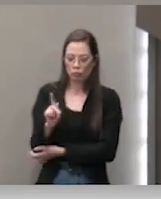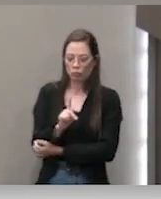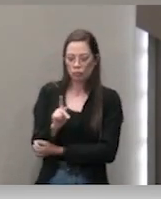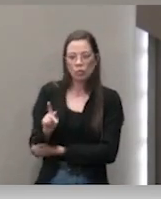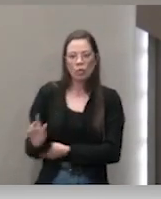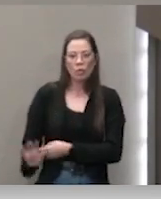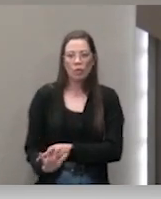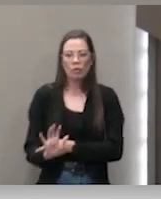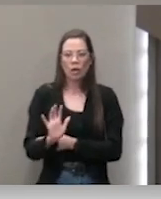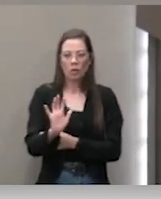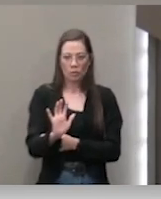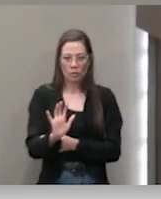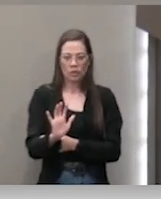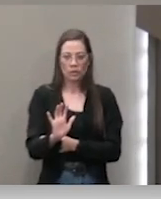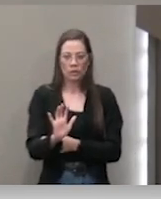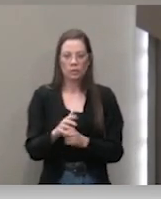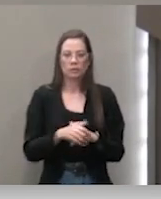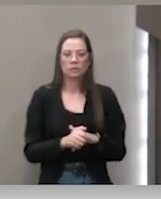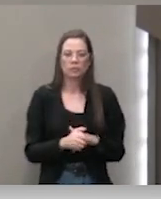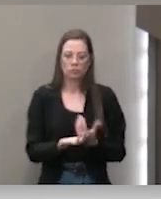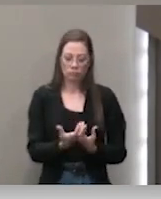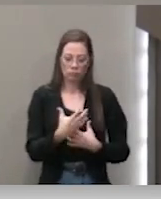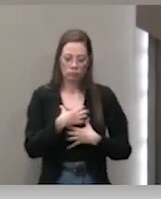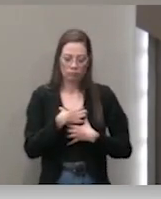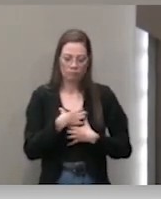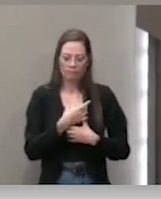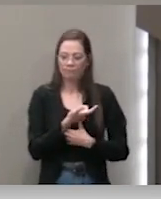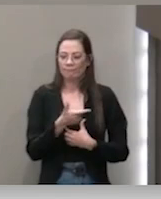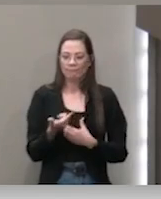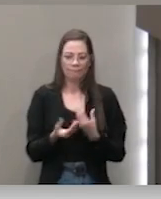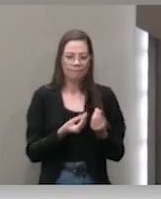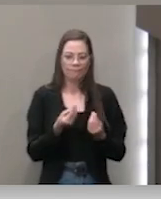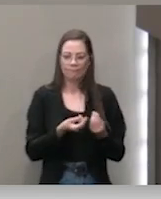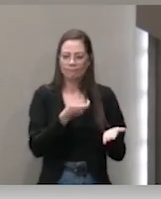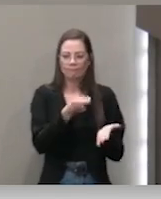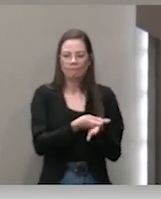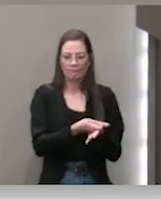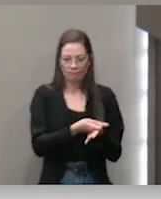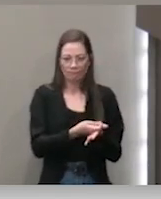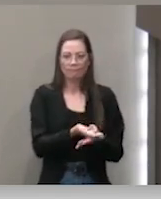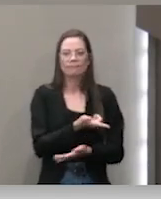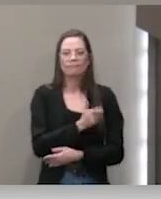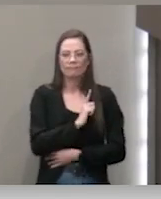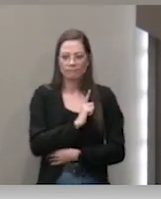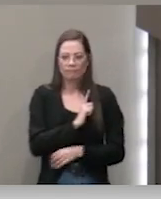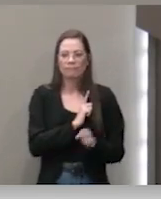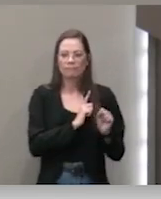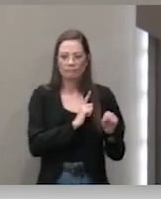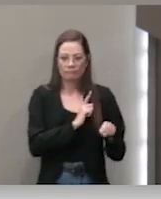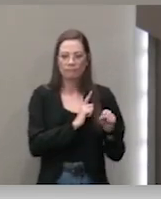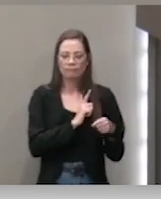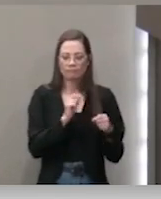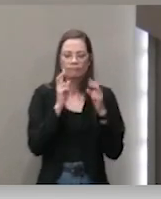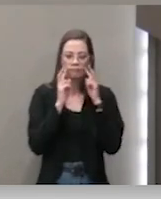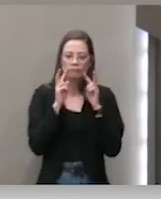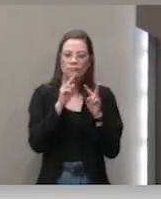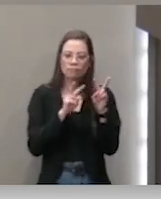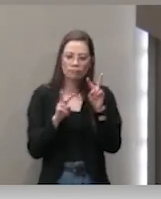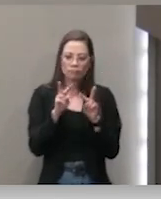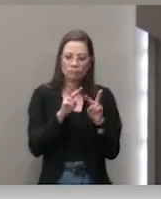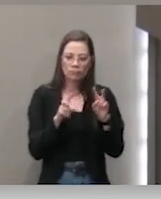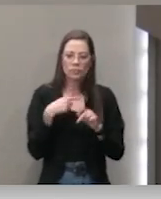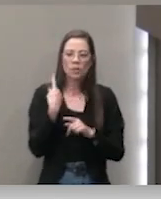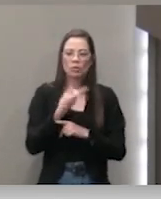aos valores, e isso não tem dinheiro que compre. Elas têm, e isso é visível. Então, nós